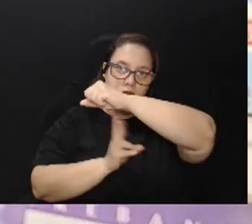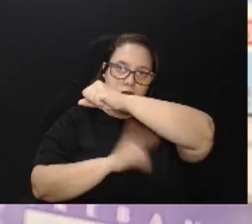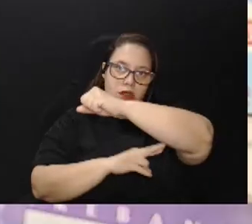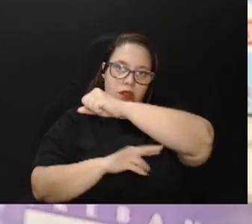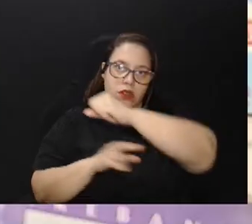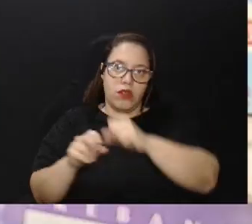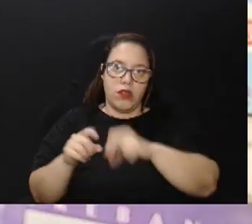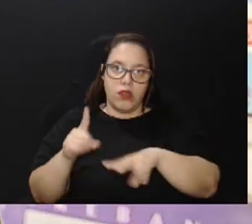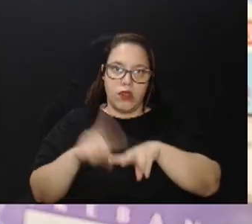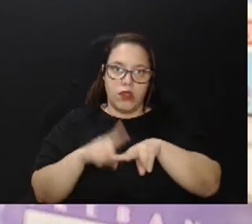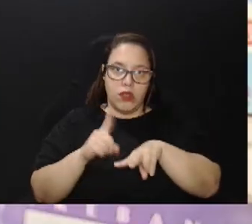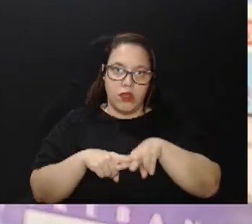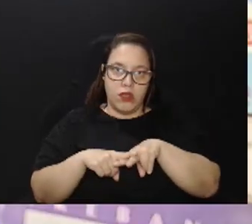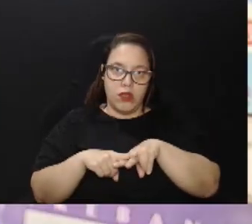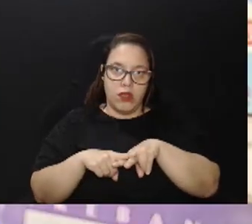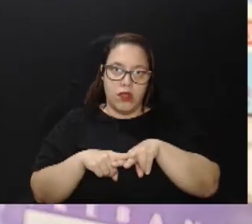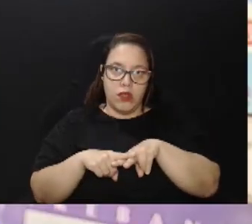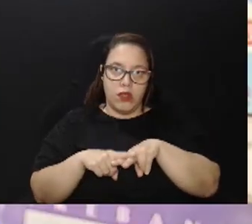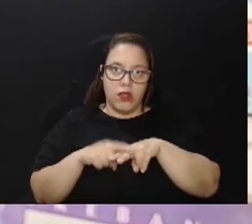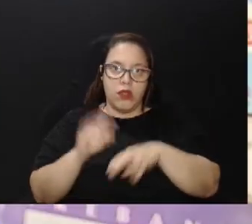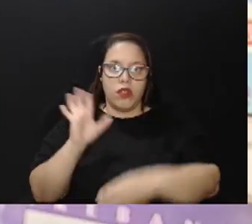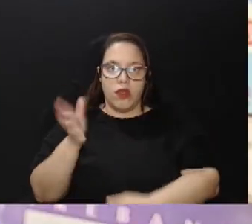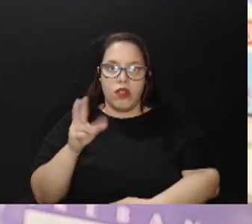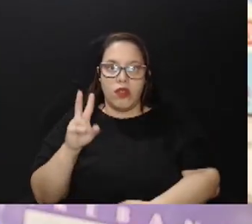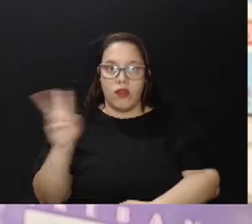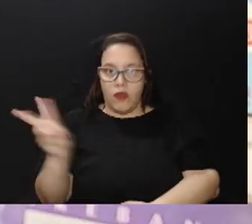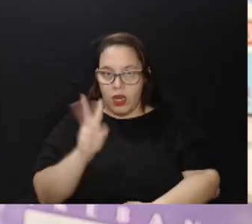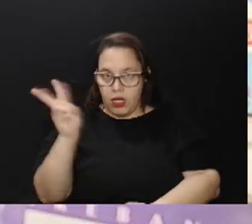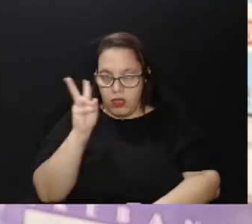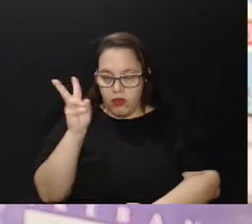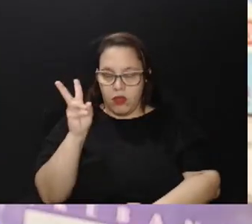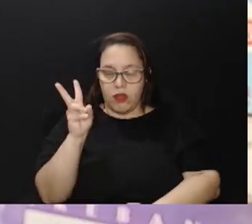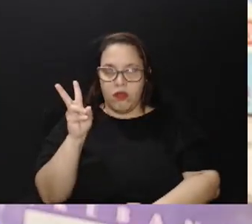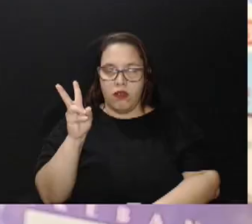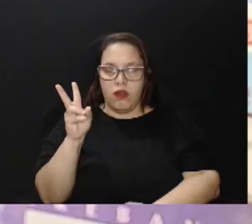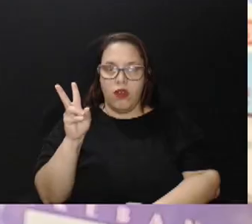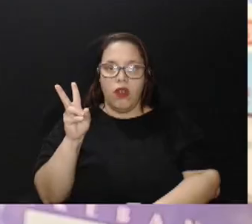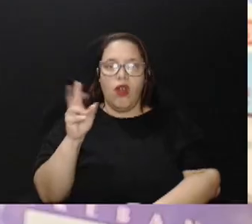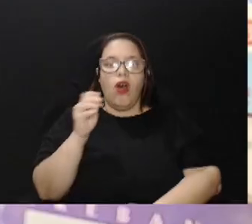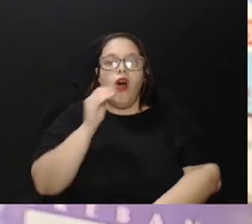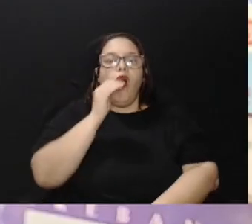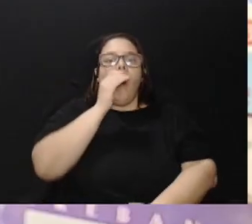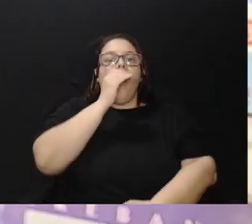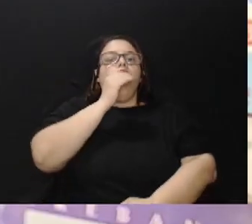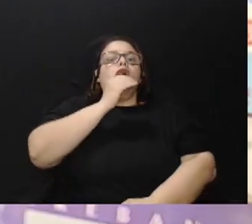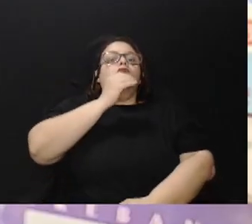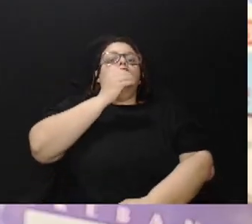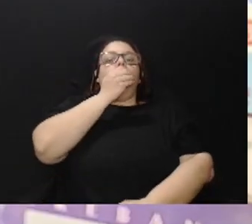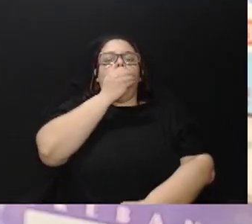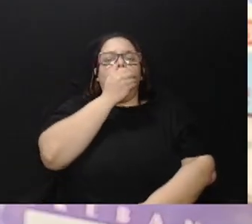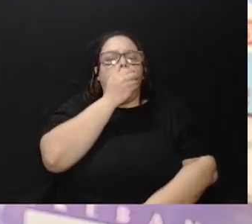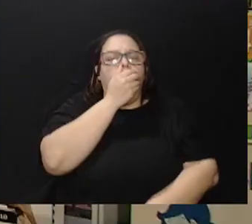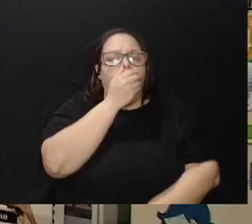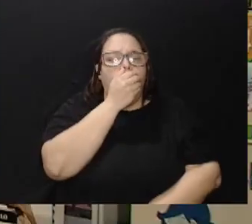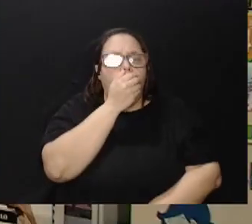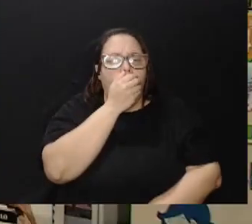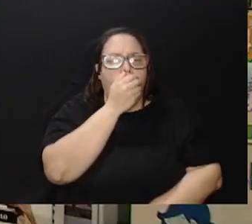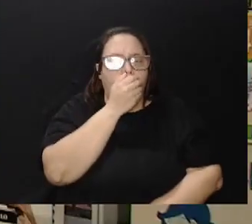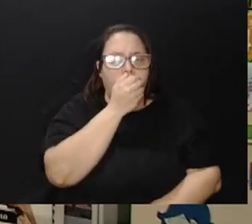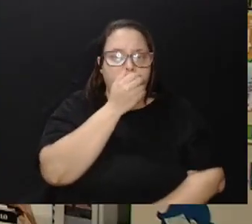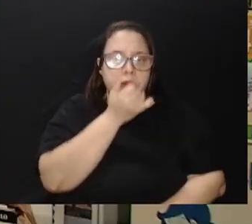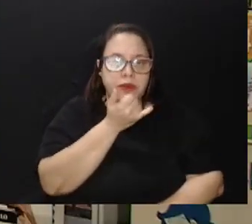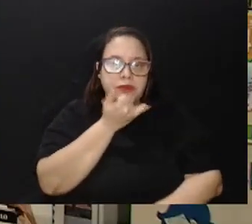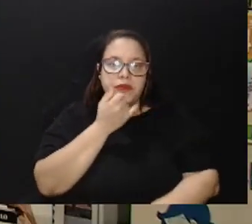que lá já seria Valinhos, mas a vida toda dele girou também com a comunidade de Campinas. Como